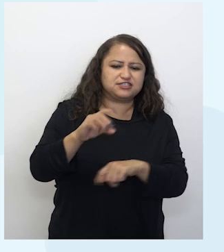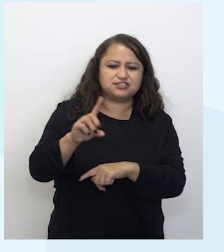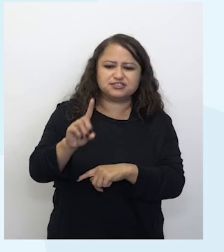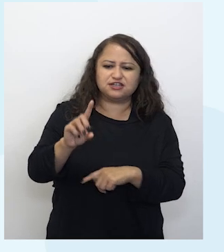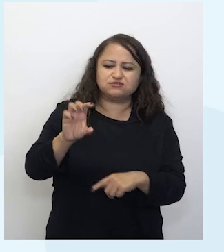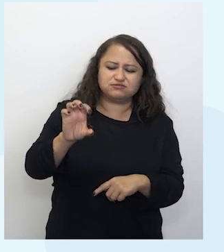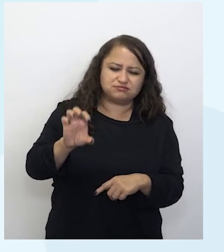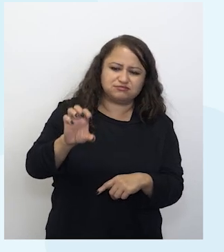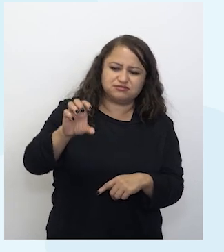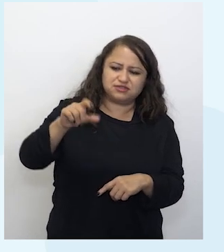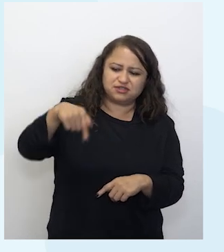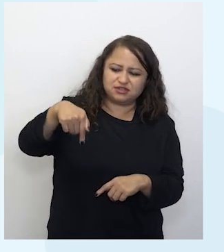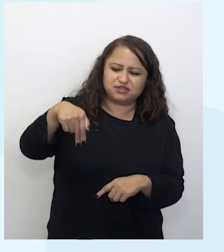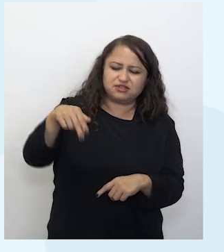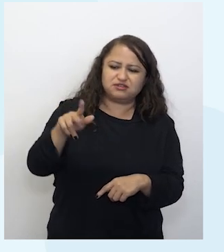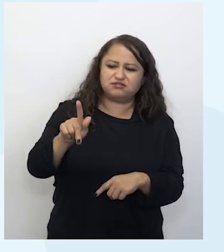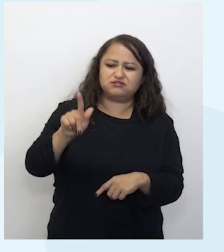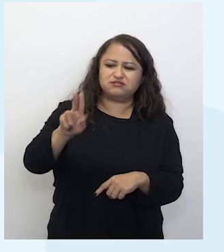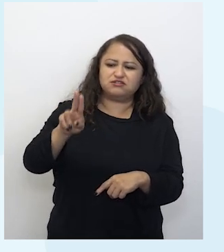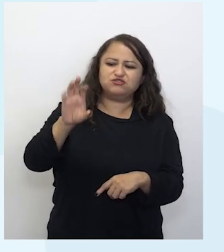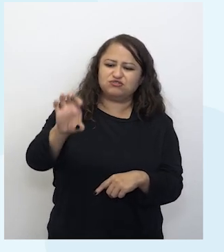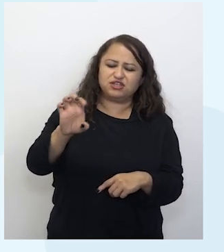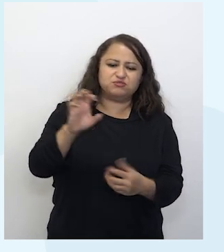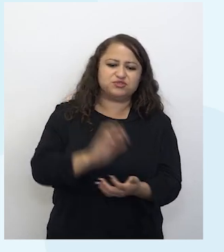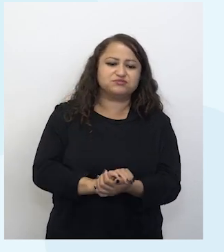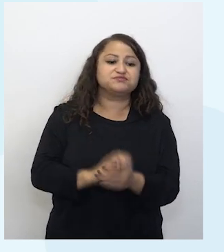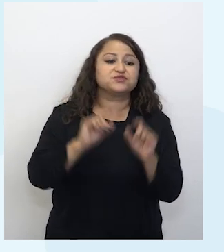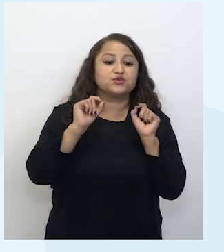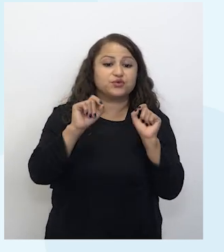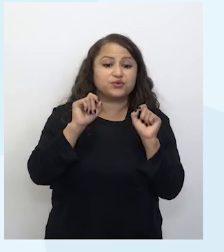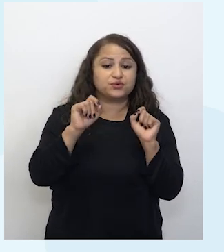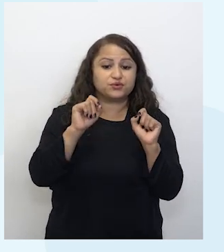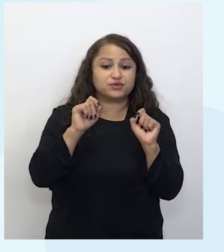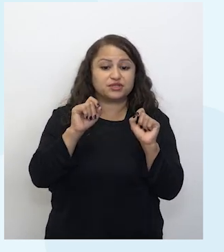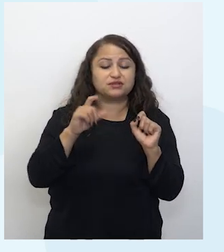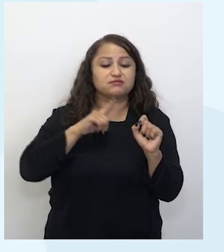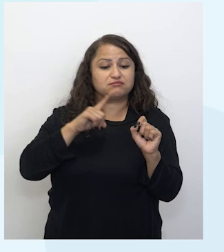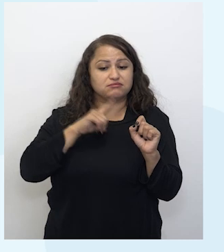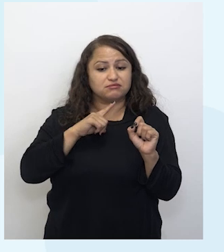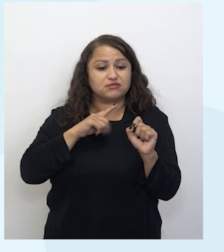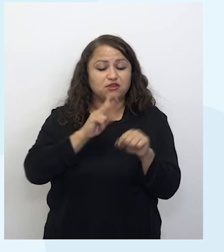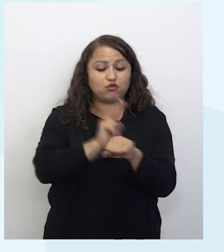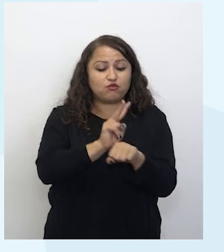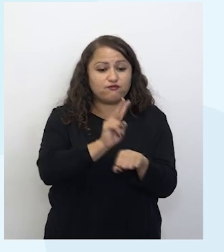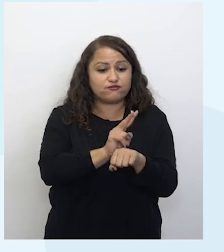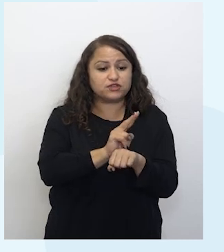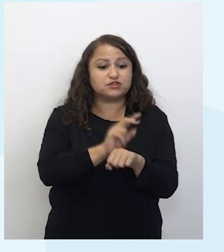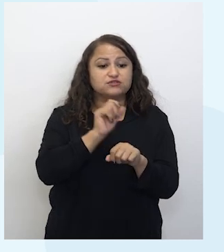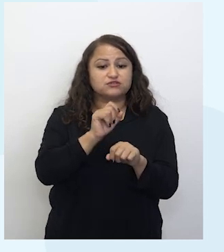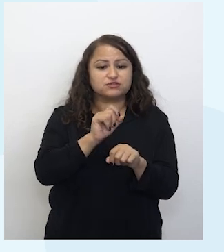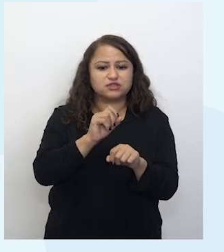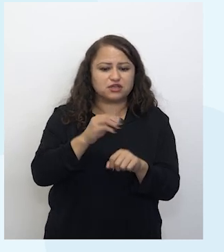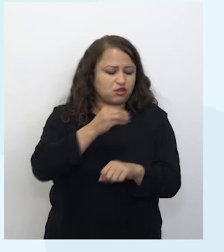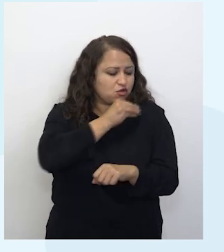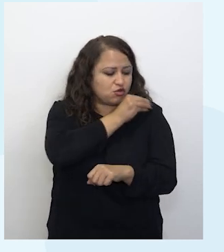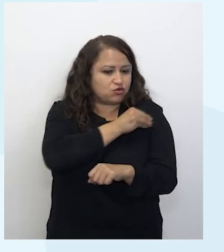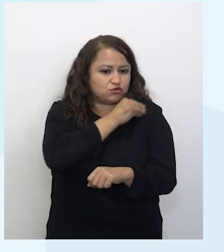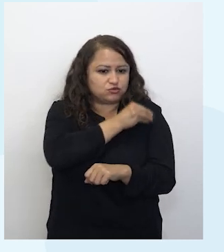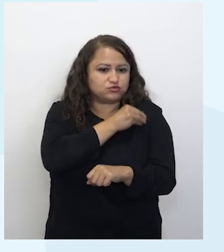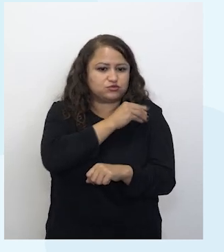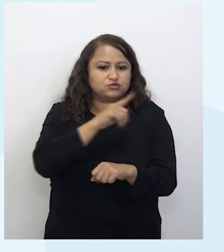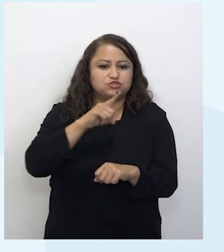a citronela de combate a esse mosquito, e o gel é colocado em locais propícios